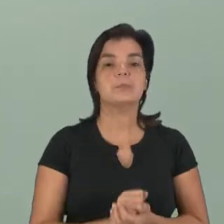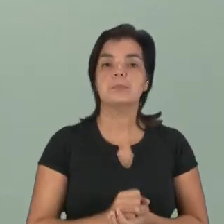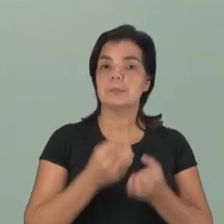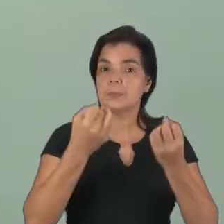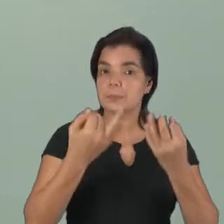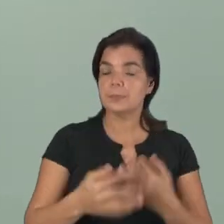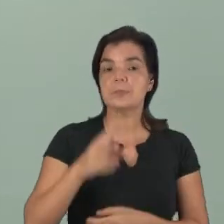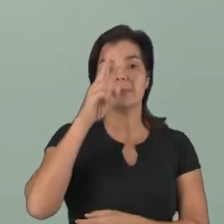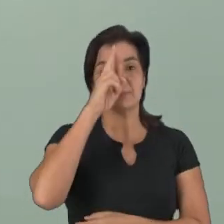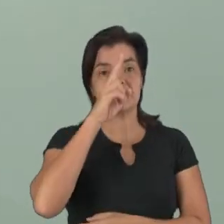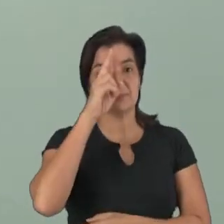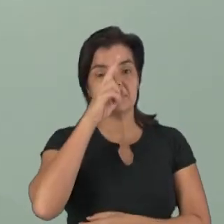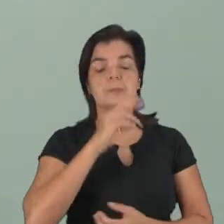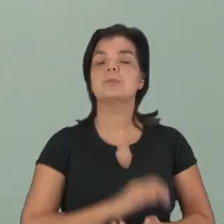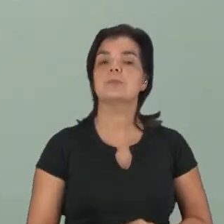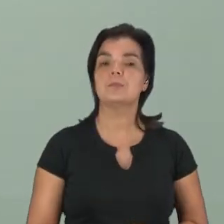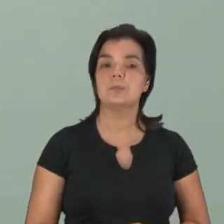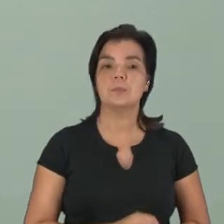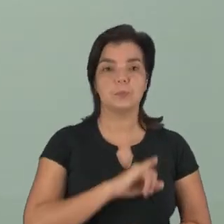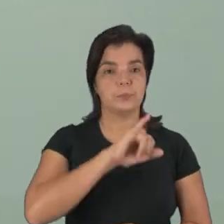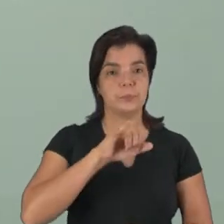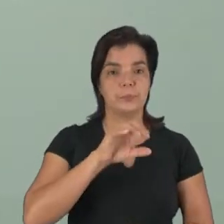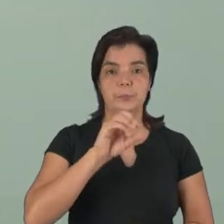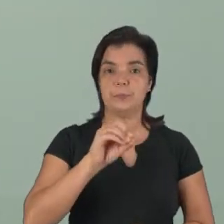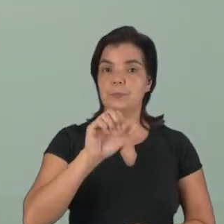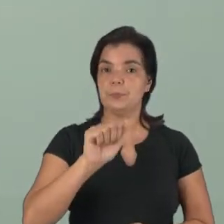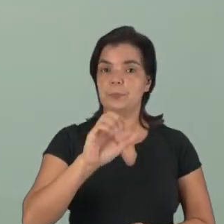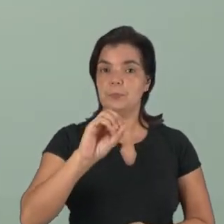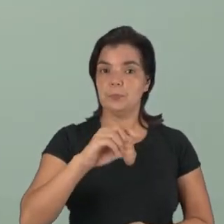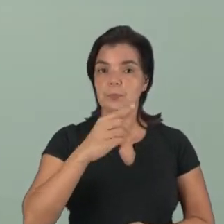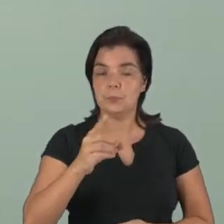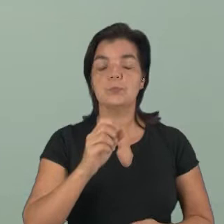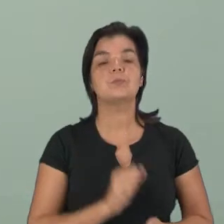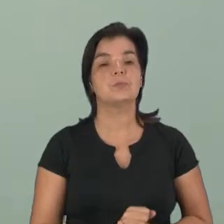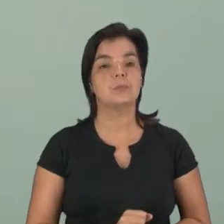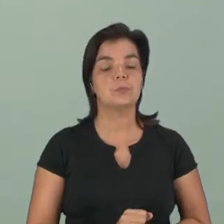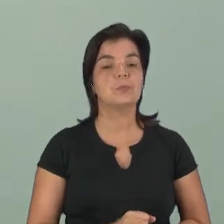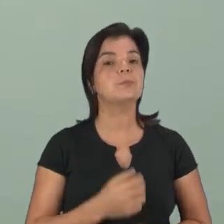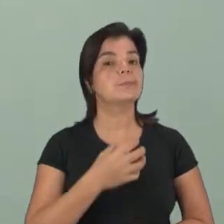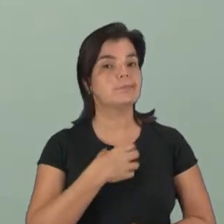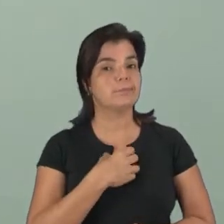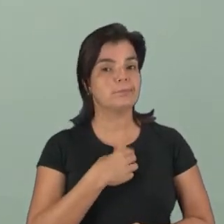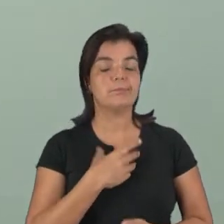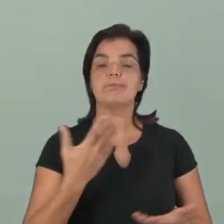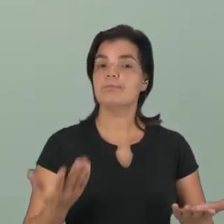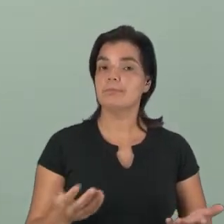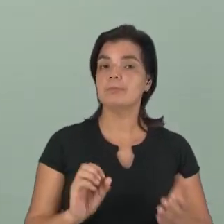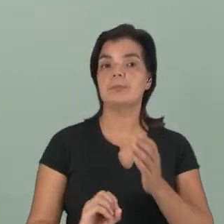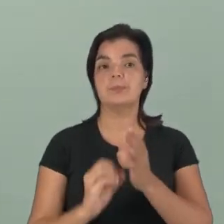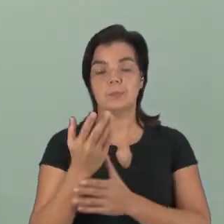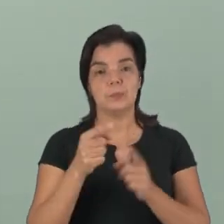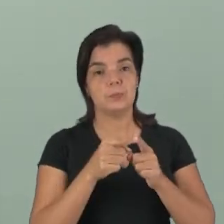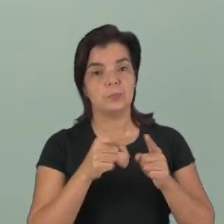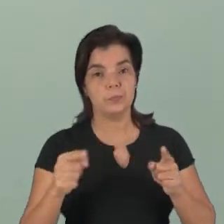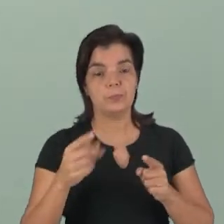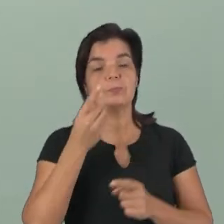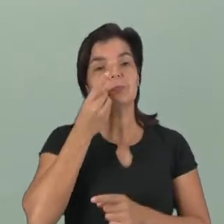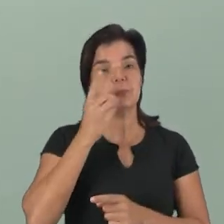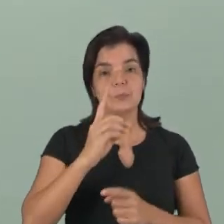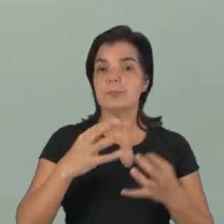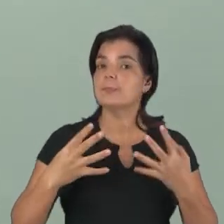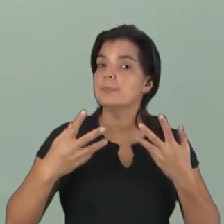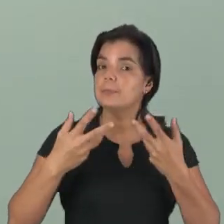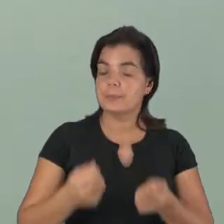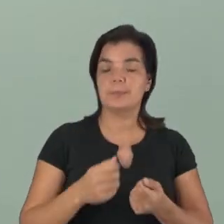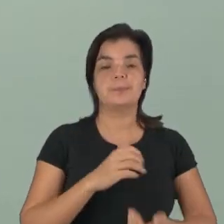contar uma história do João Na verdade eu vou contar as ações que João realizou durante um